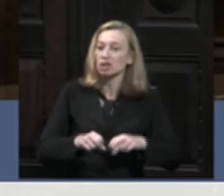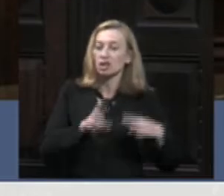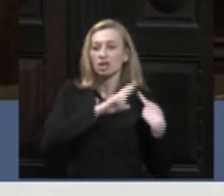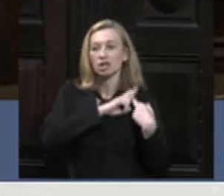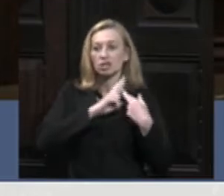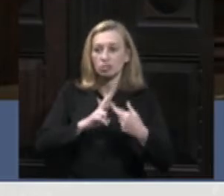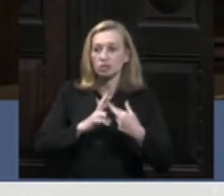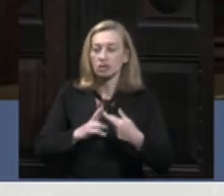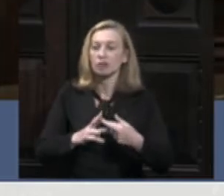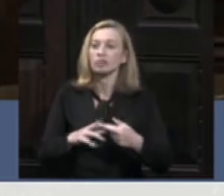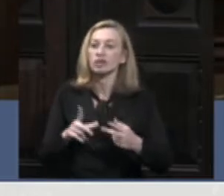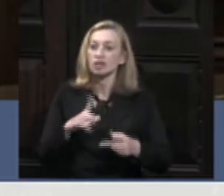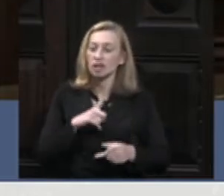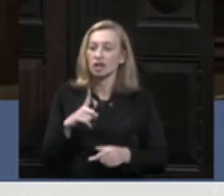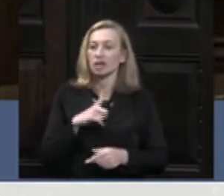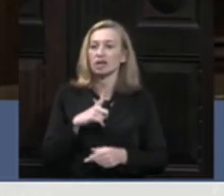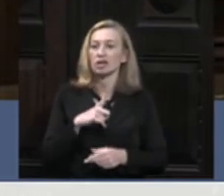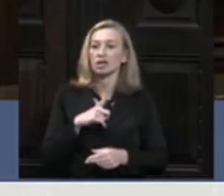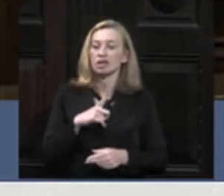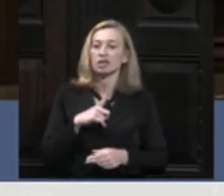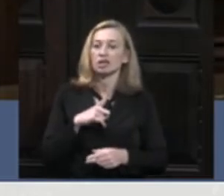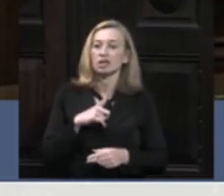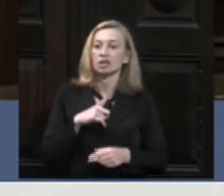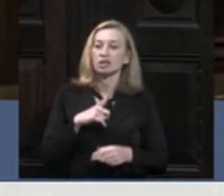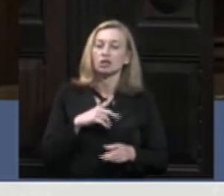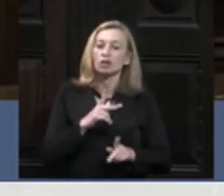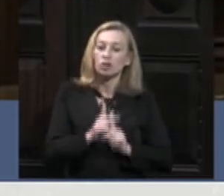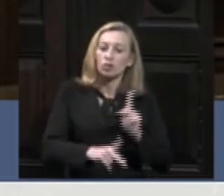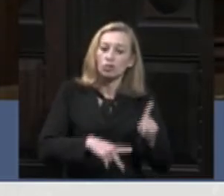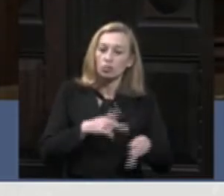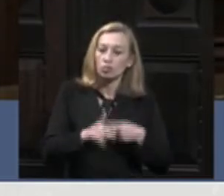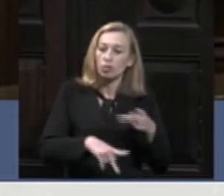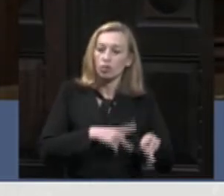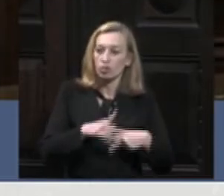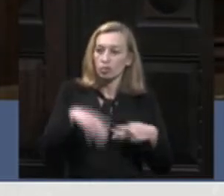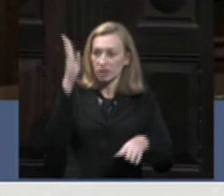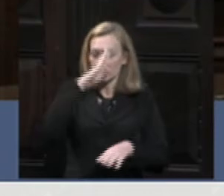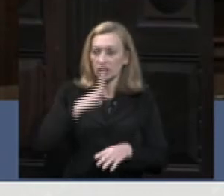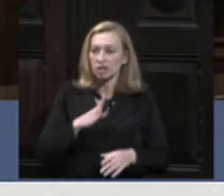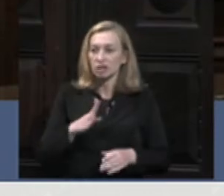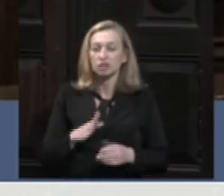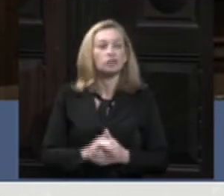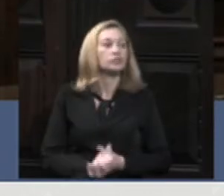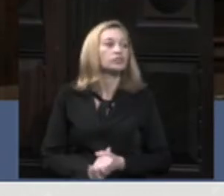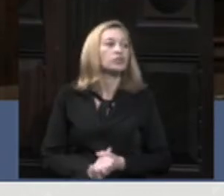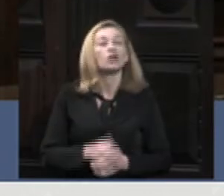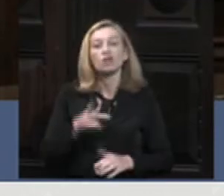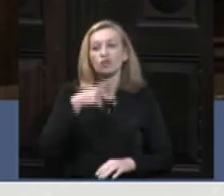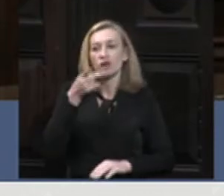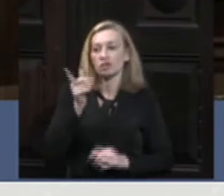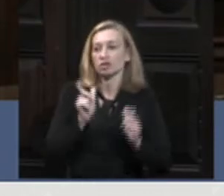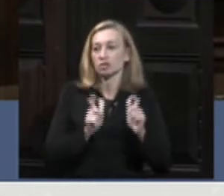responsabilidades perante a comunidade mundial. Então, repudio aqui